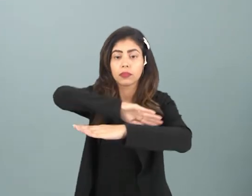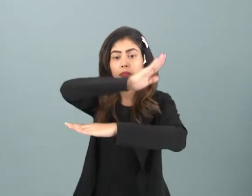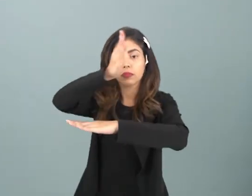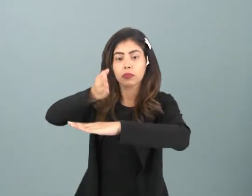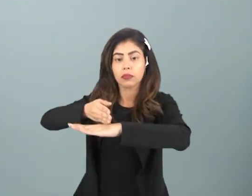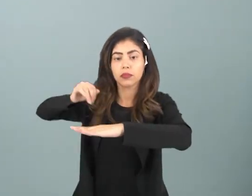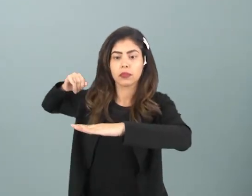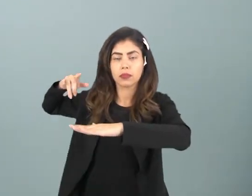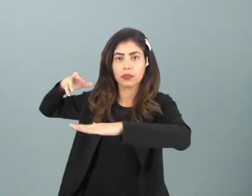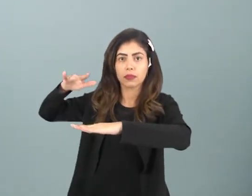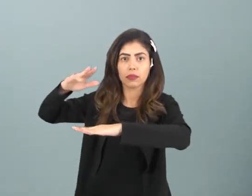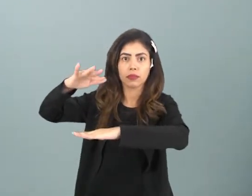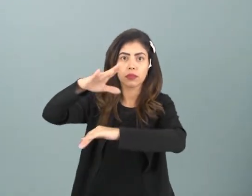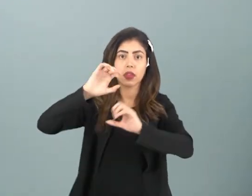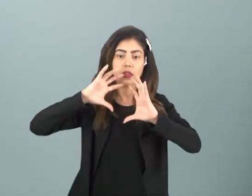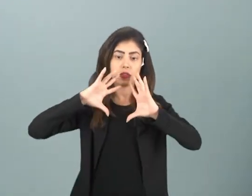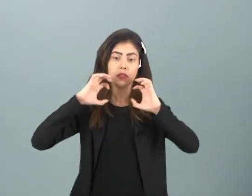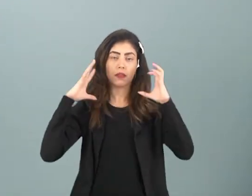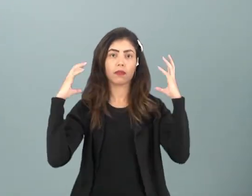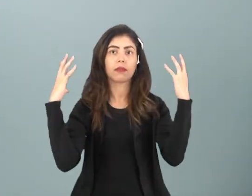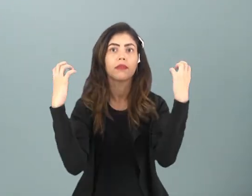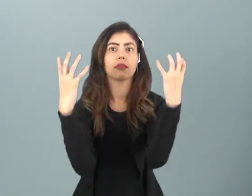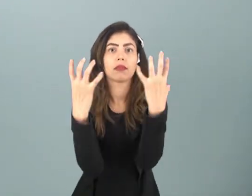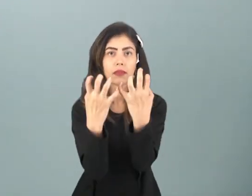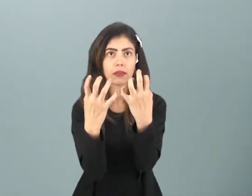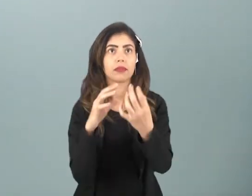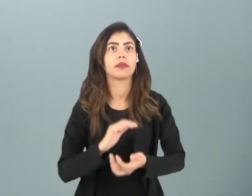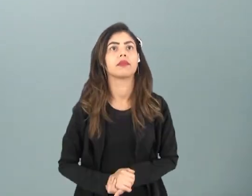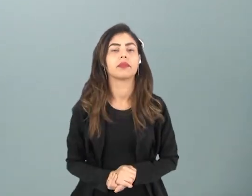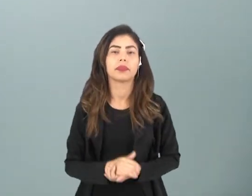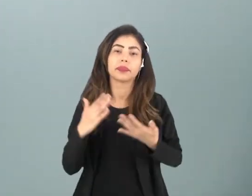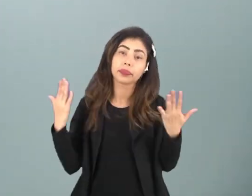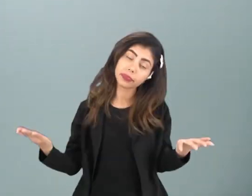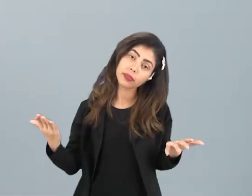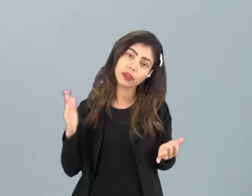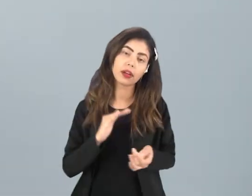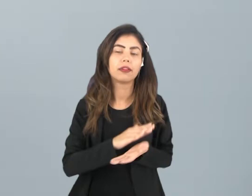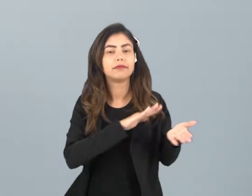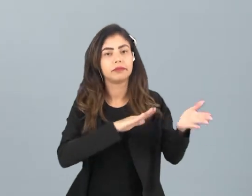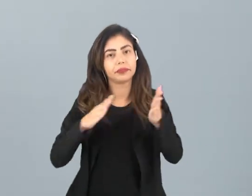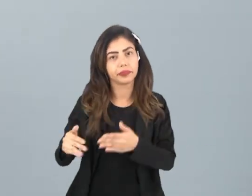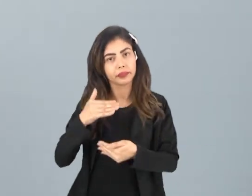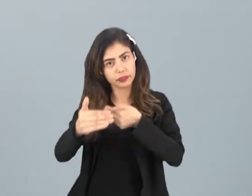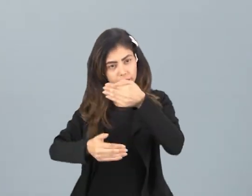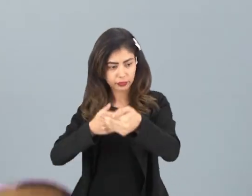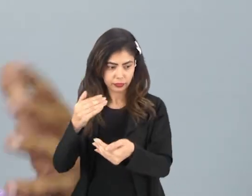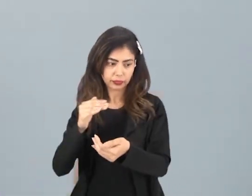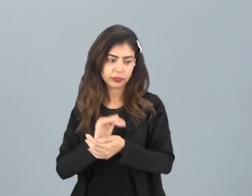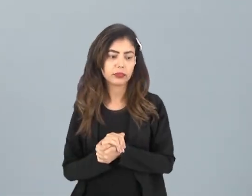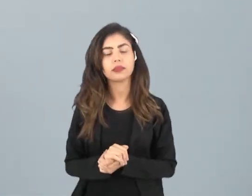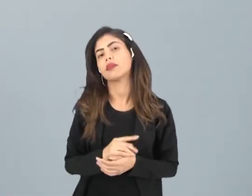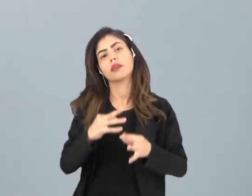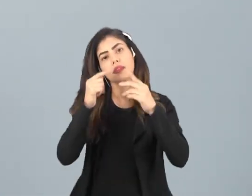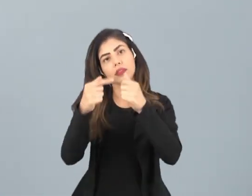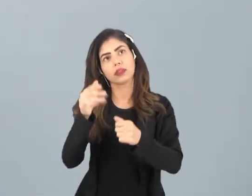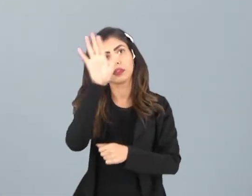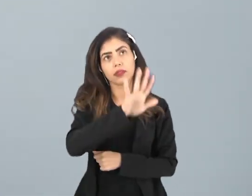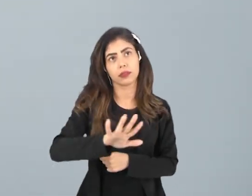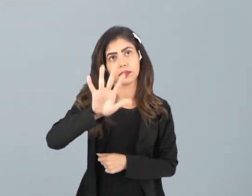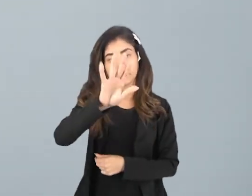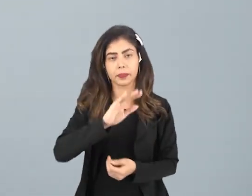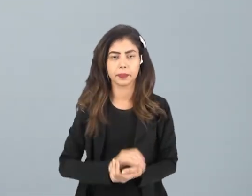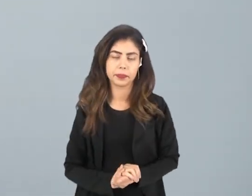uma névoa, né? Pico da Neblina. E aí, com isso, essa parte que a gente desenvolveu de forma genérica sobre